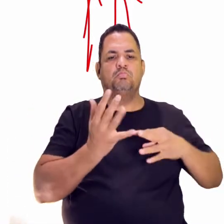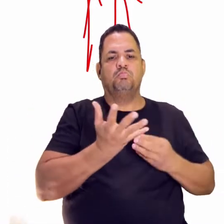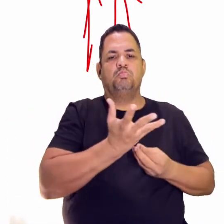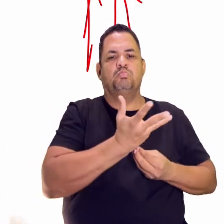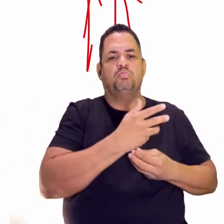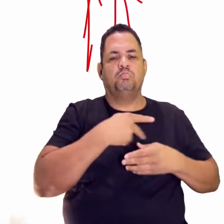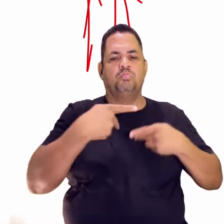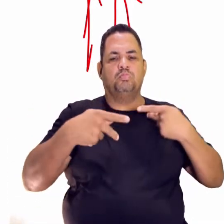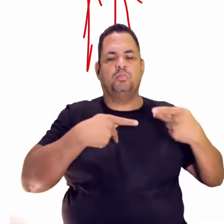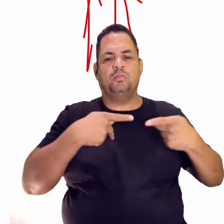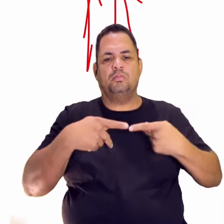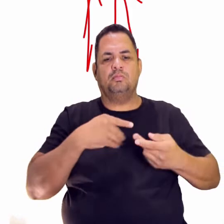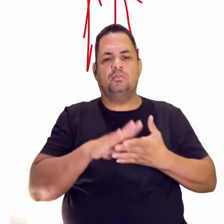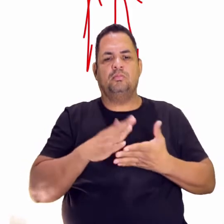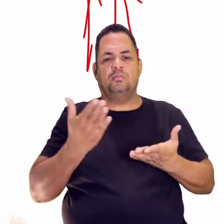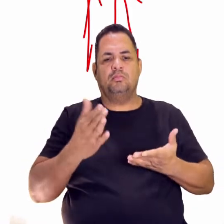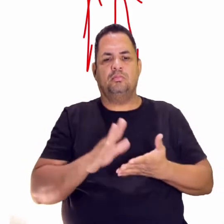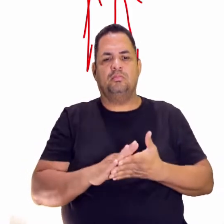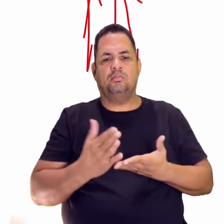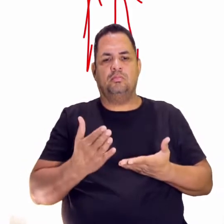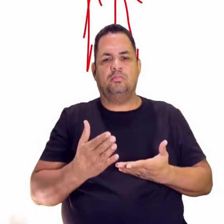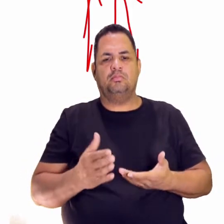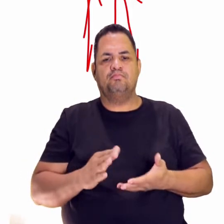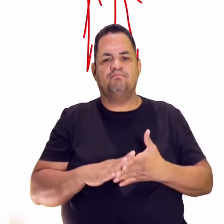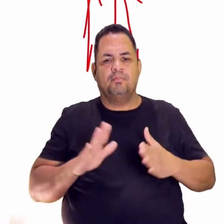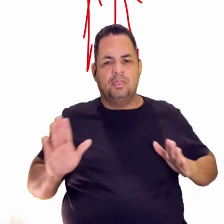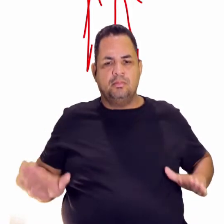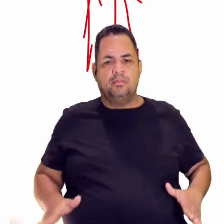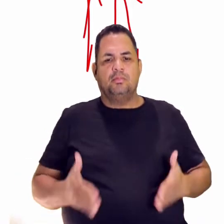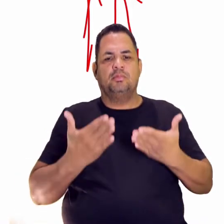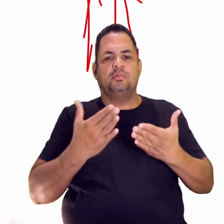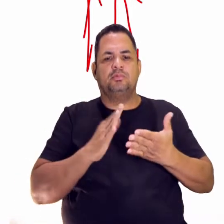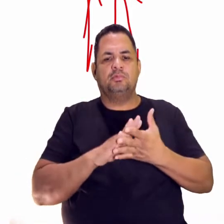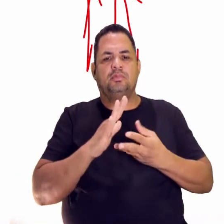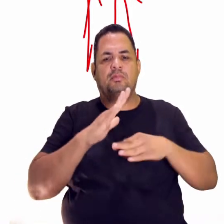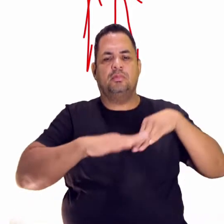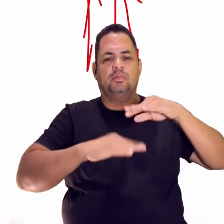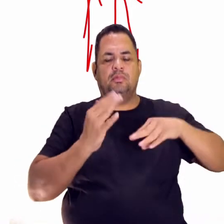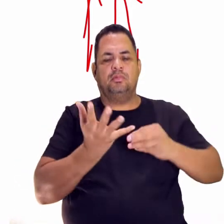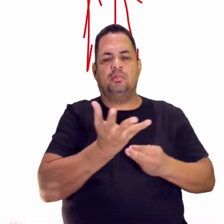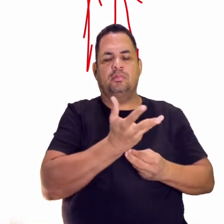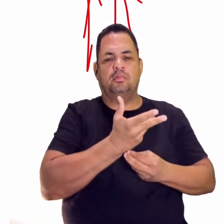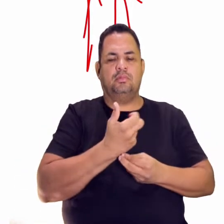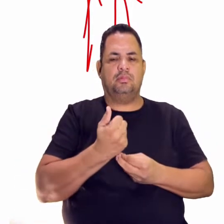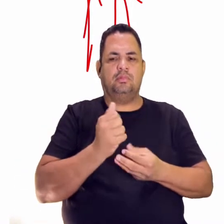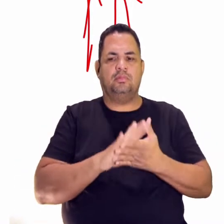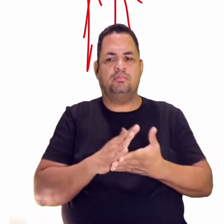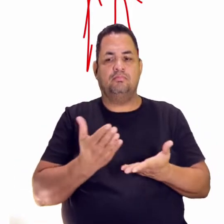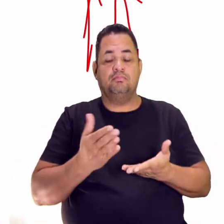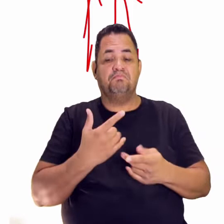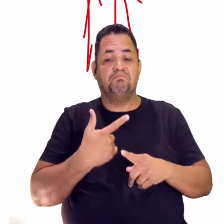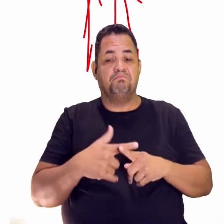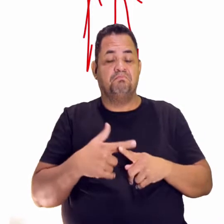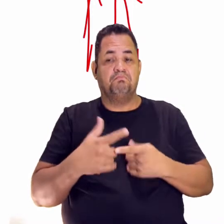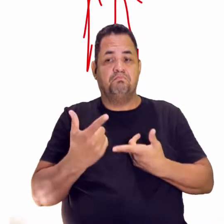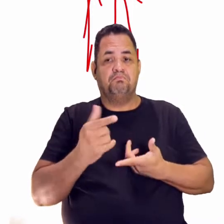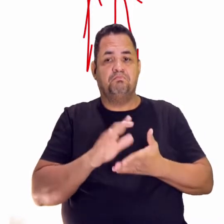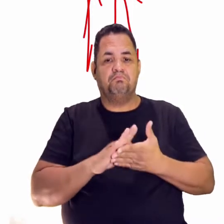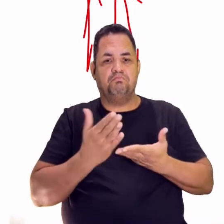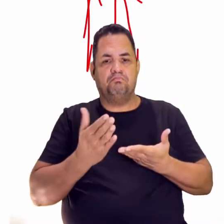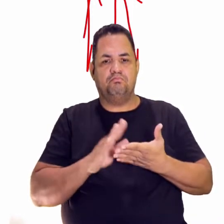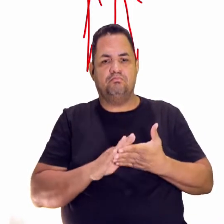alguma provocação artística, porque o artista, ele também, interessa a ele também